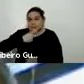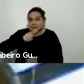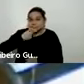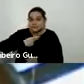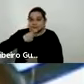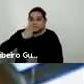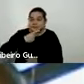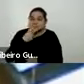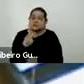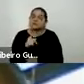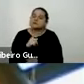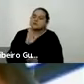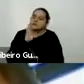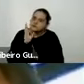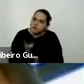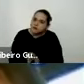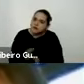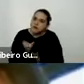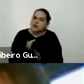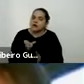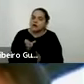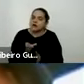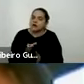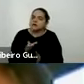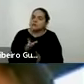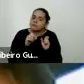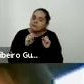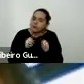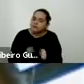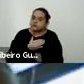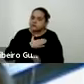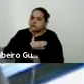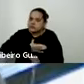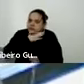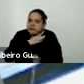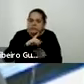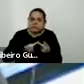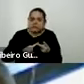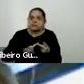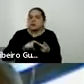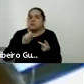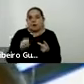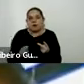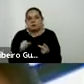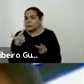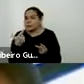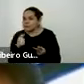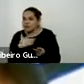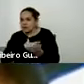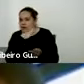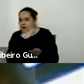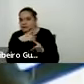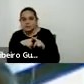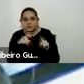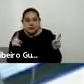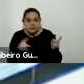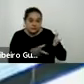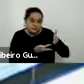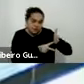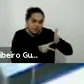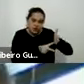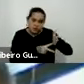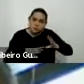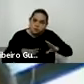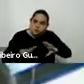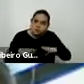sentido de que pode ter crise, pode não ter crise, mas a linha de discussão e as bandeiras e